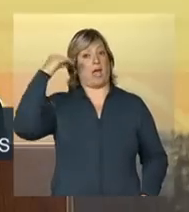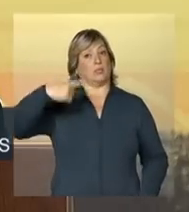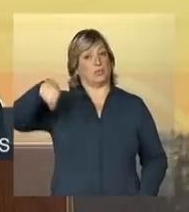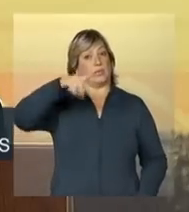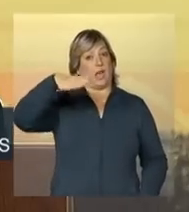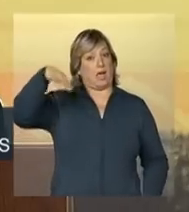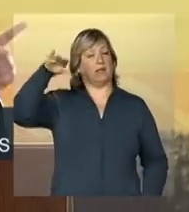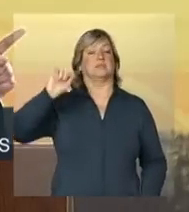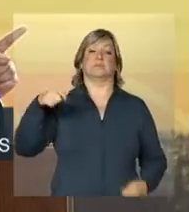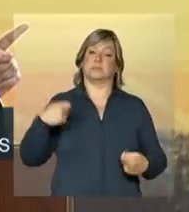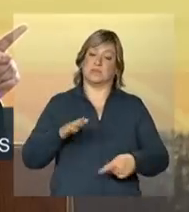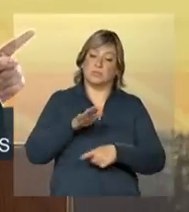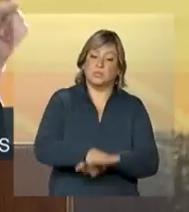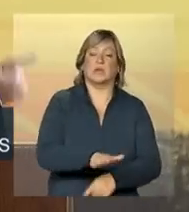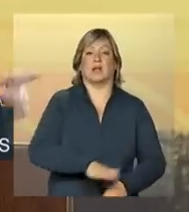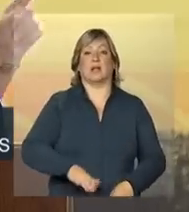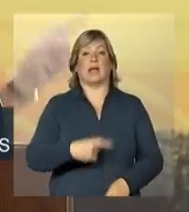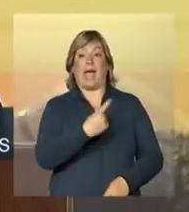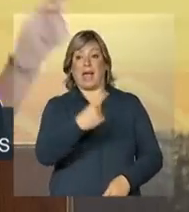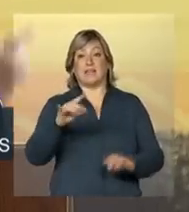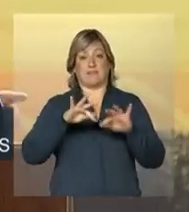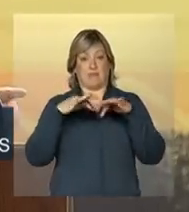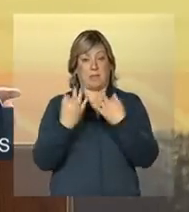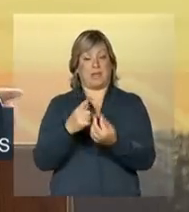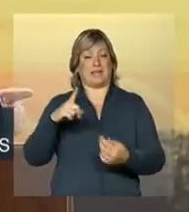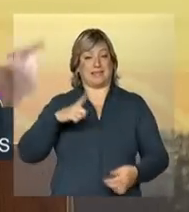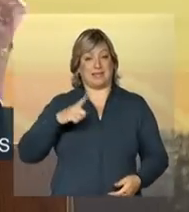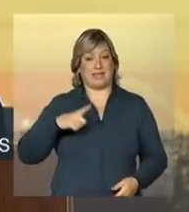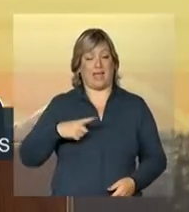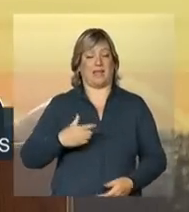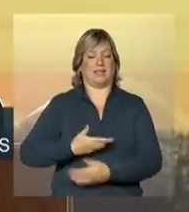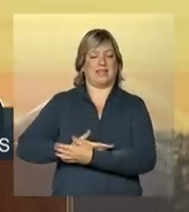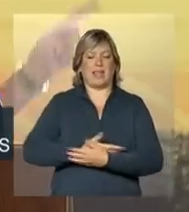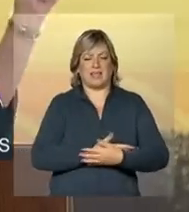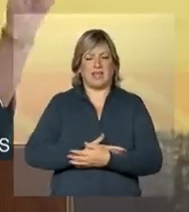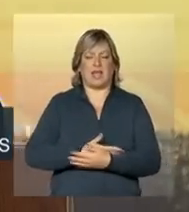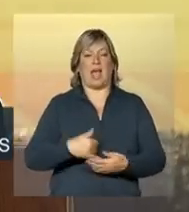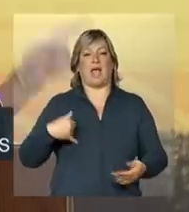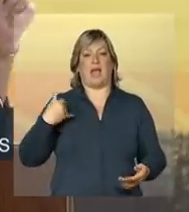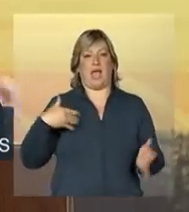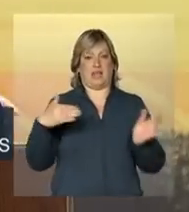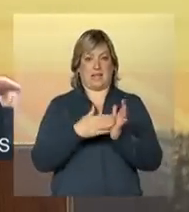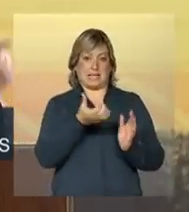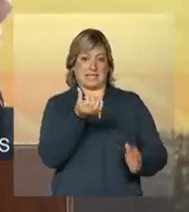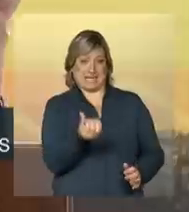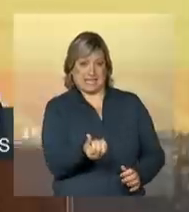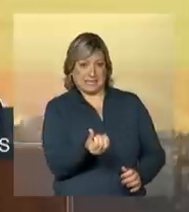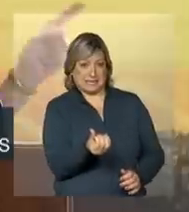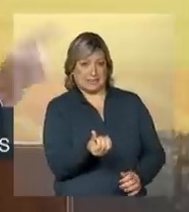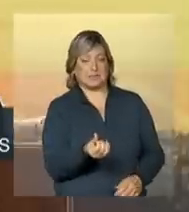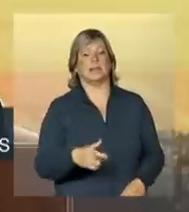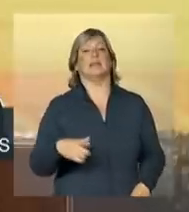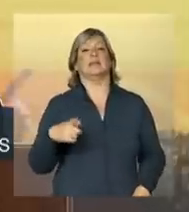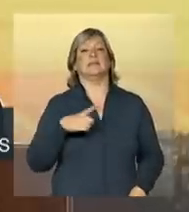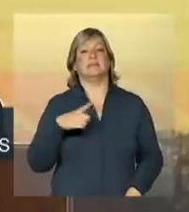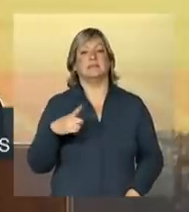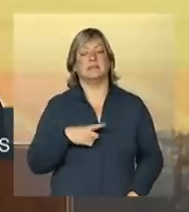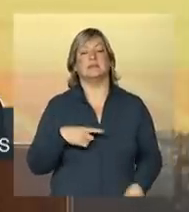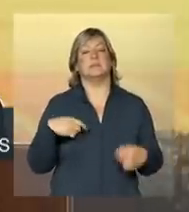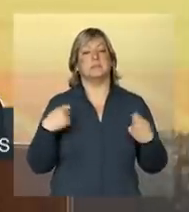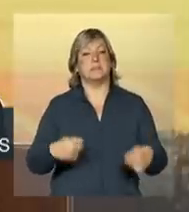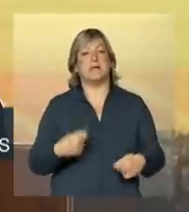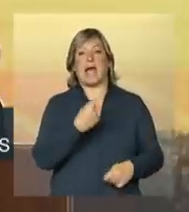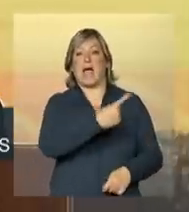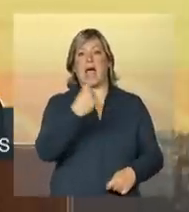por isso em cada família que tem criança de 0 a 6 anos cada adulto tem de receber no mínimo R